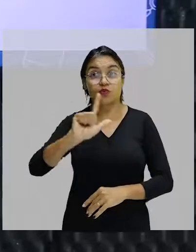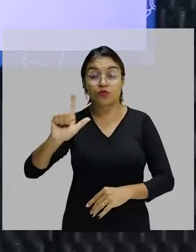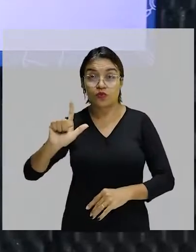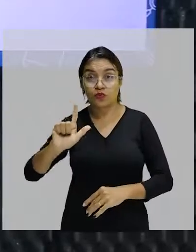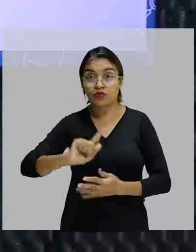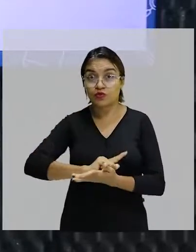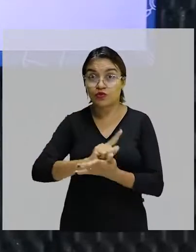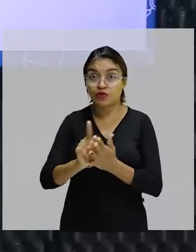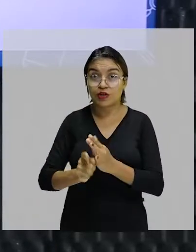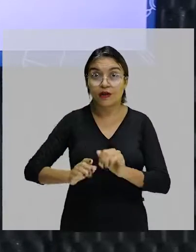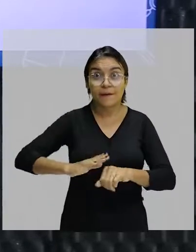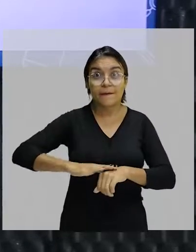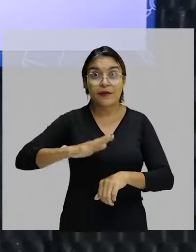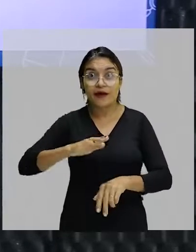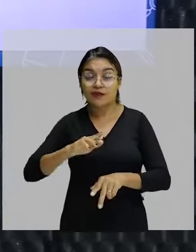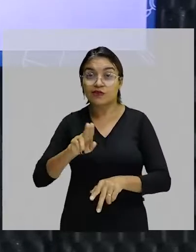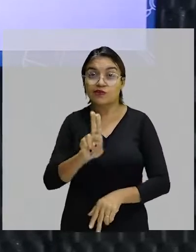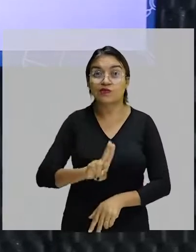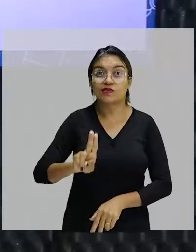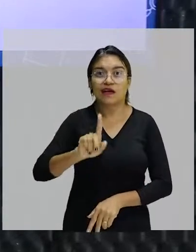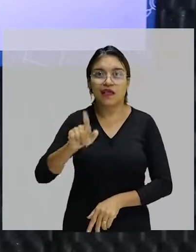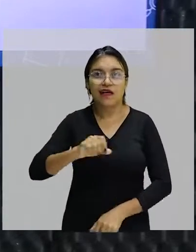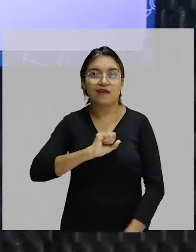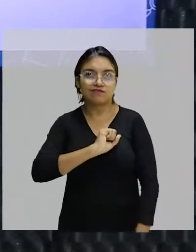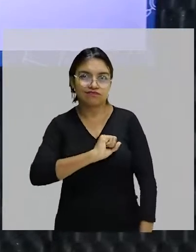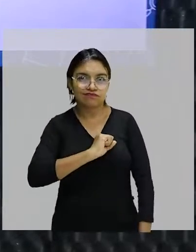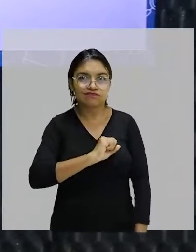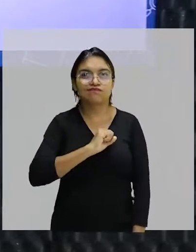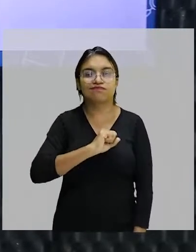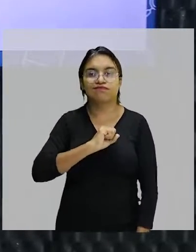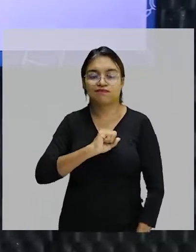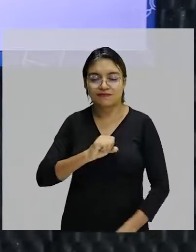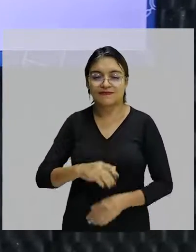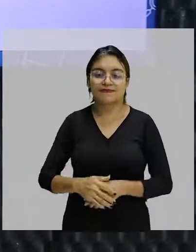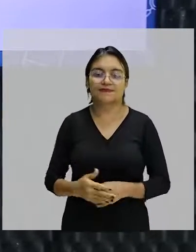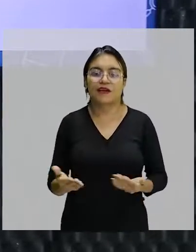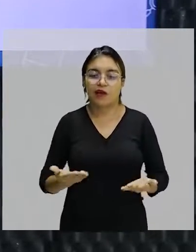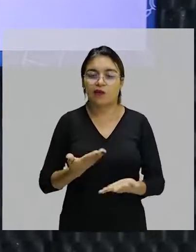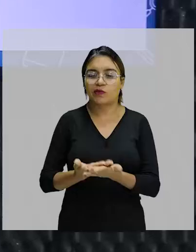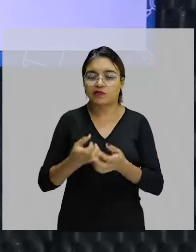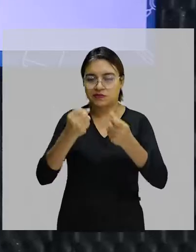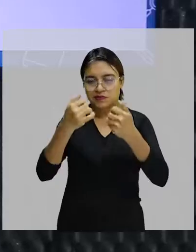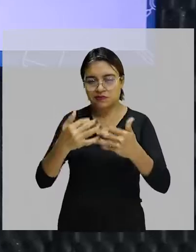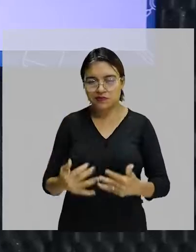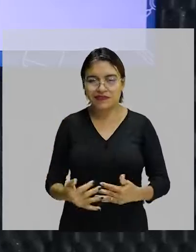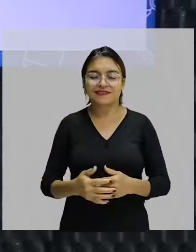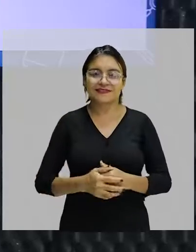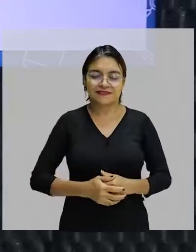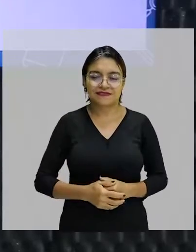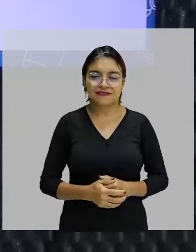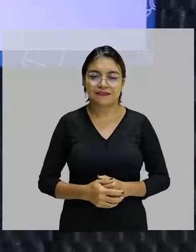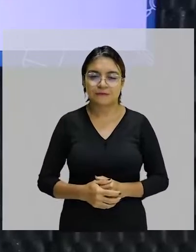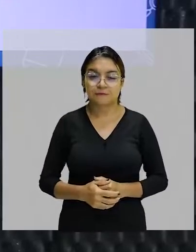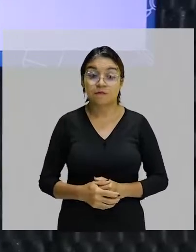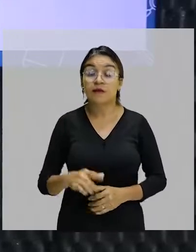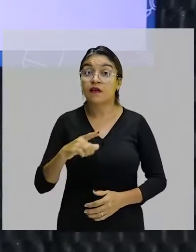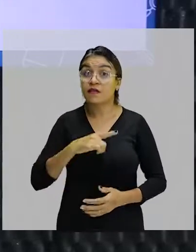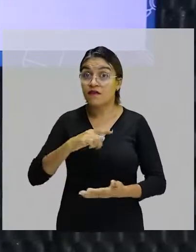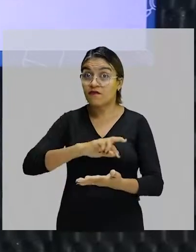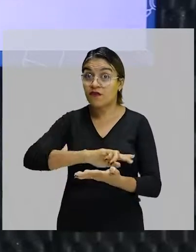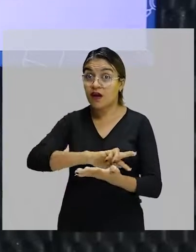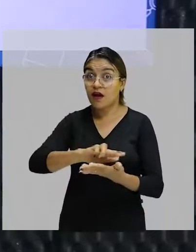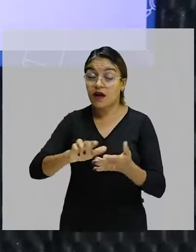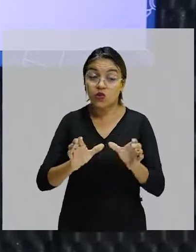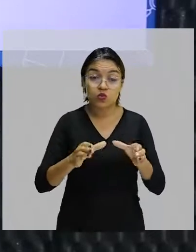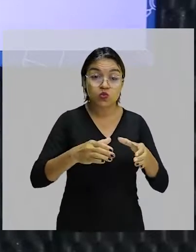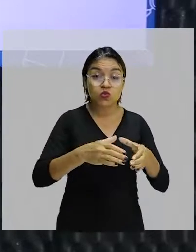mais popular é o reggae. Por isso que nós estamos tratando nossa aula de hoje. Several local reggae bands, existem várias bandas